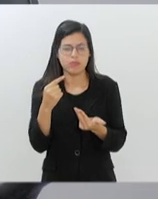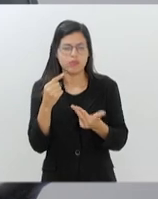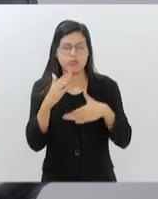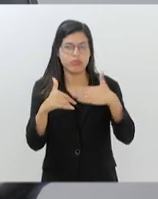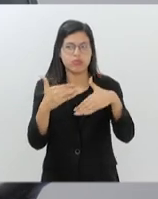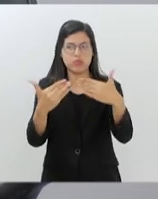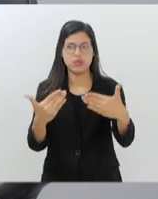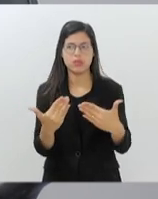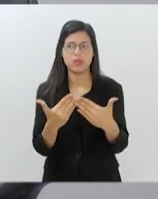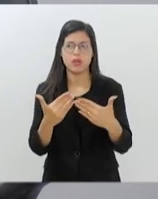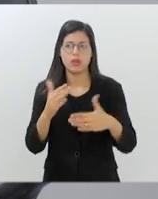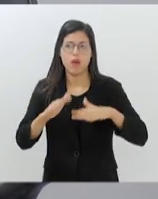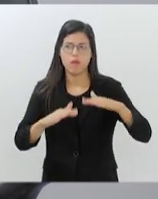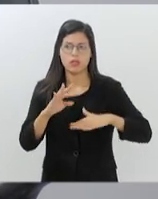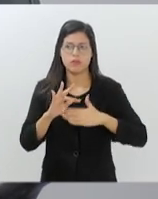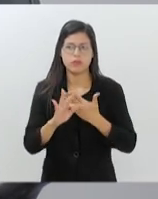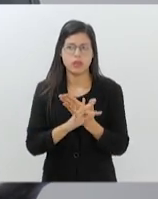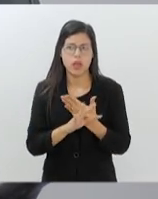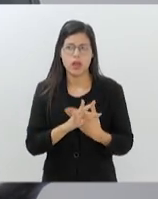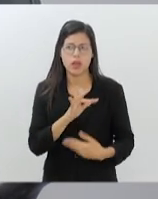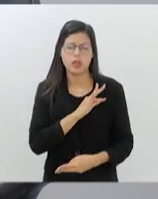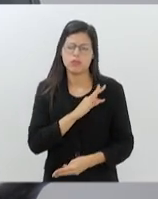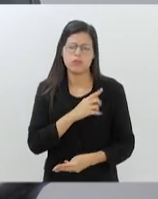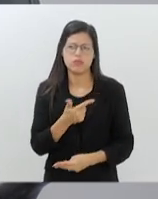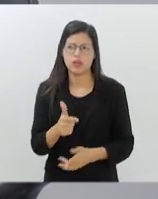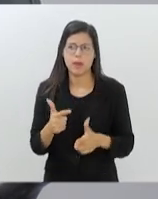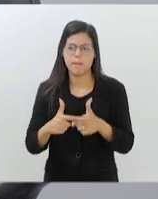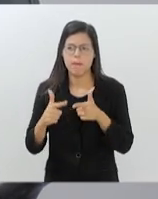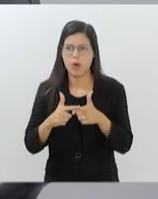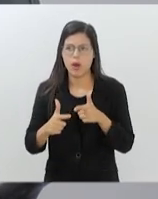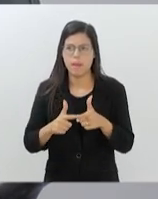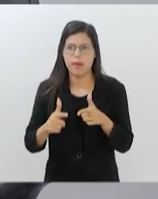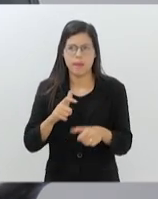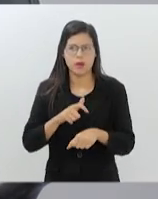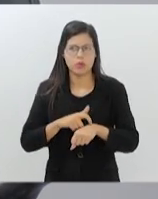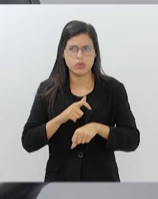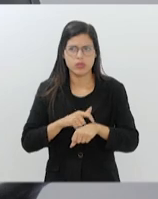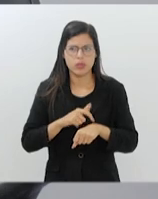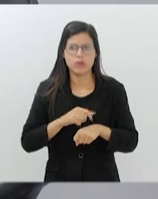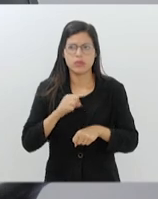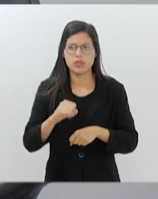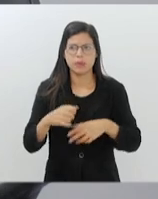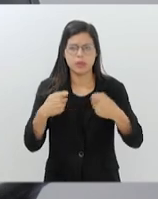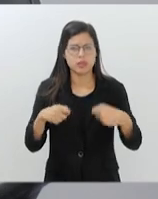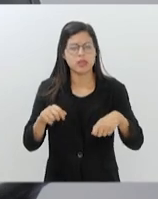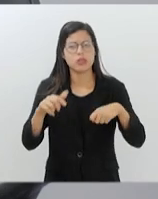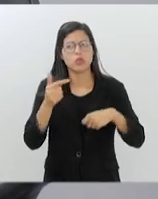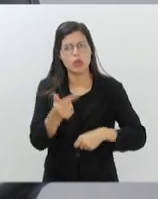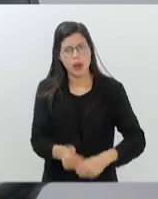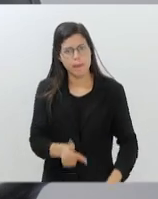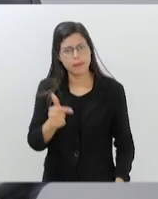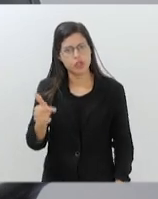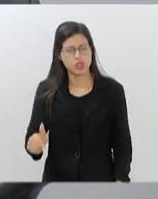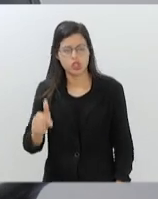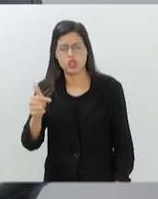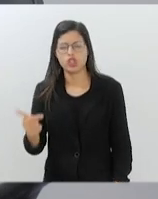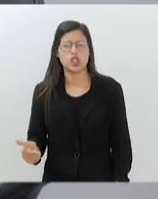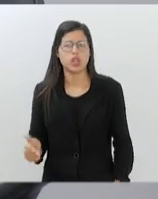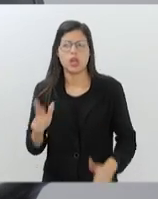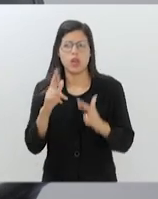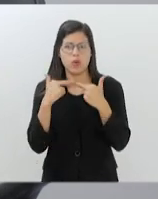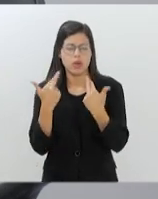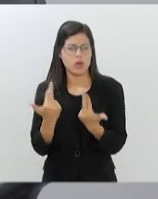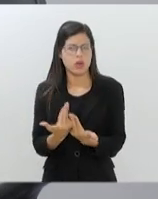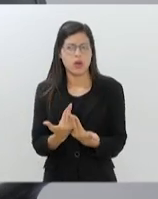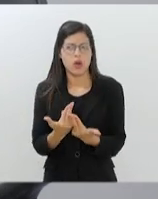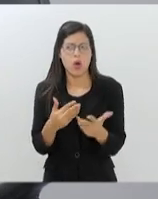de ficar mas nós não temos menor problema com o tempo se for necessário repetir essa mesma reunião com esse mesmo quadro por diversas vezes pelo menos